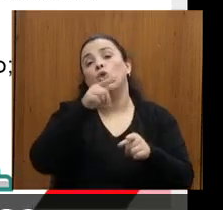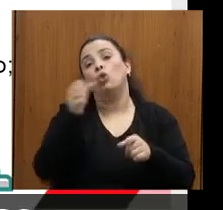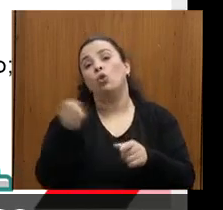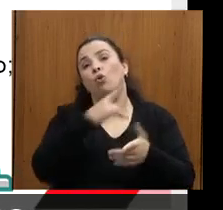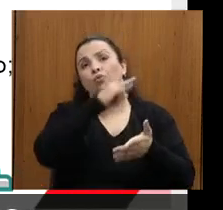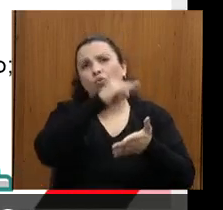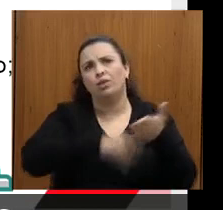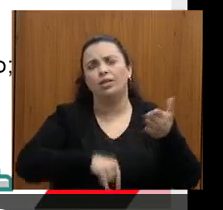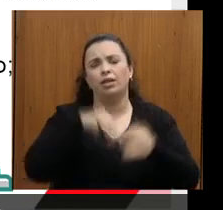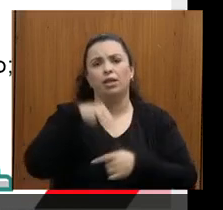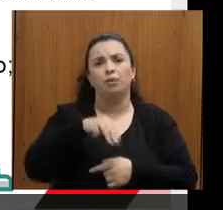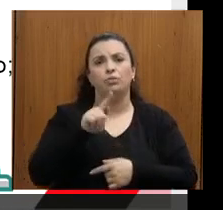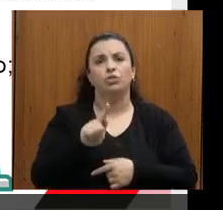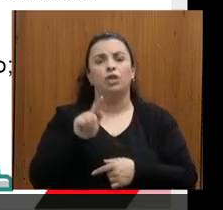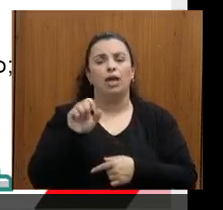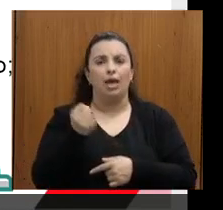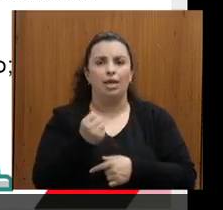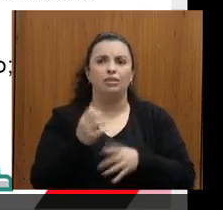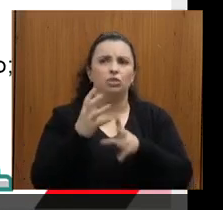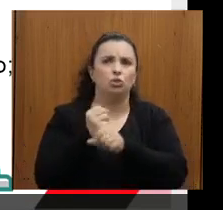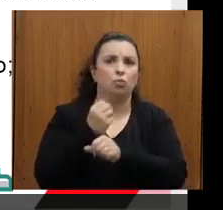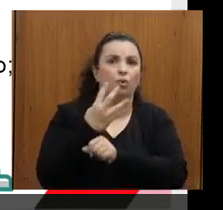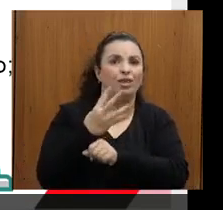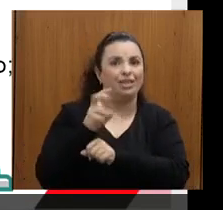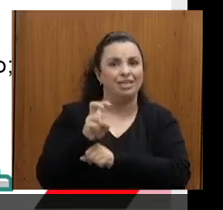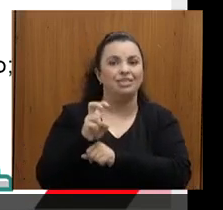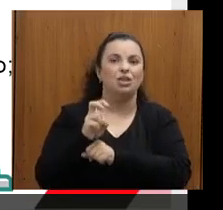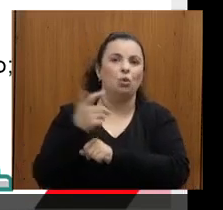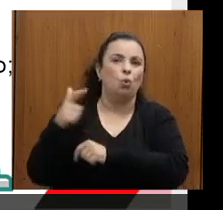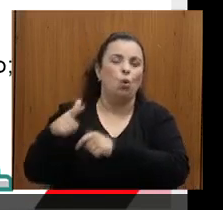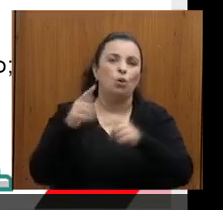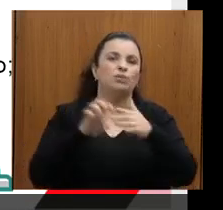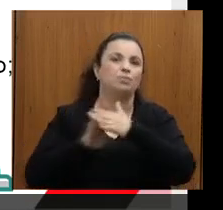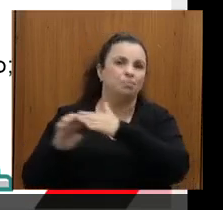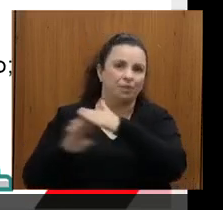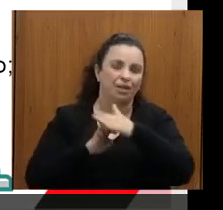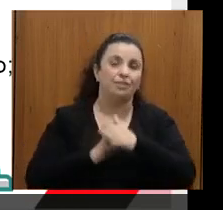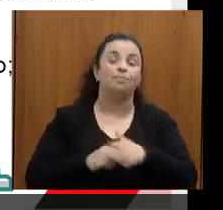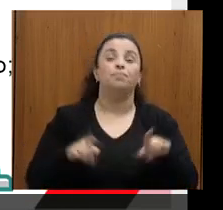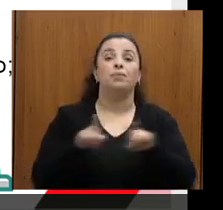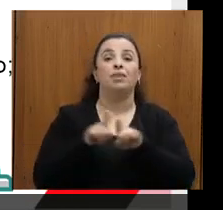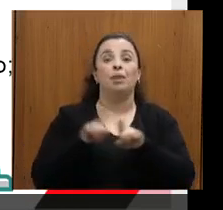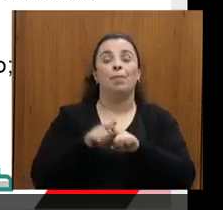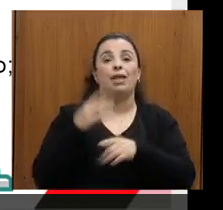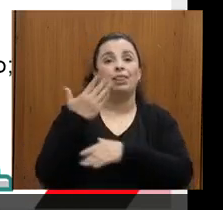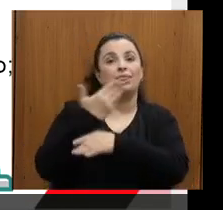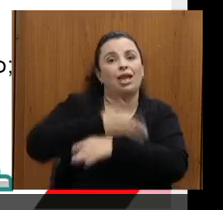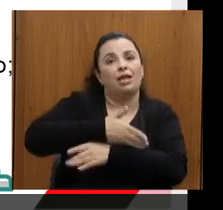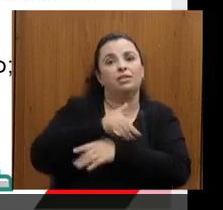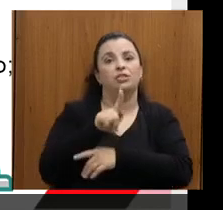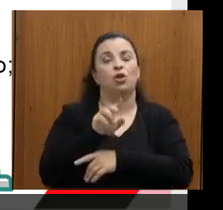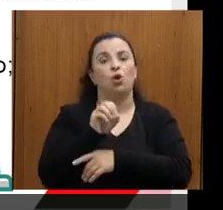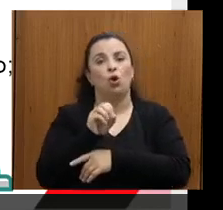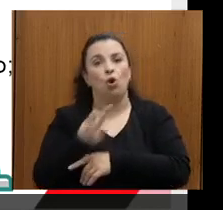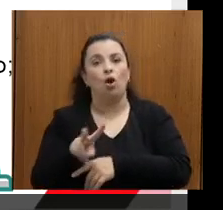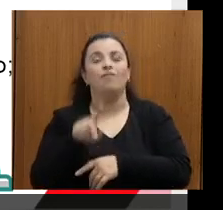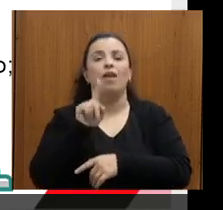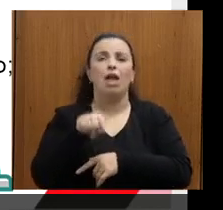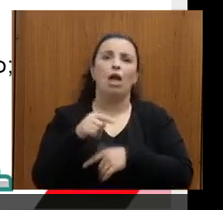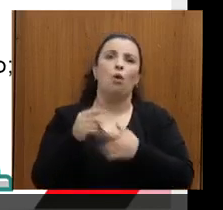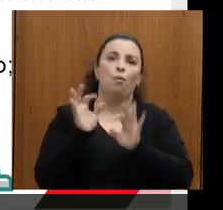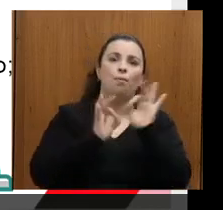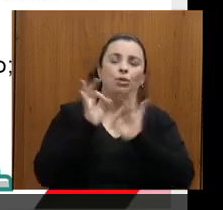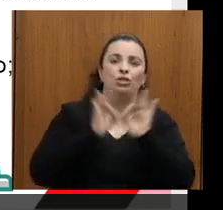45 órgãos, o contrato corporativo TaxiGov, com a implementação do projeto FESC, um projeto para melhorar a gestão da frota